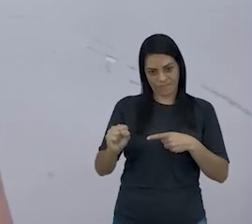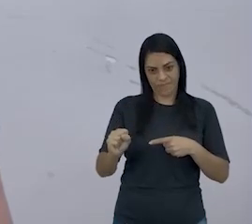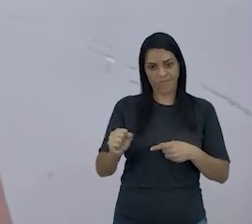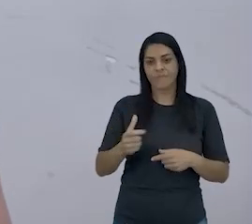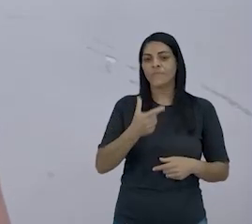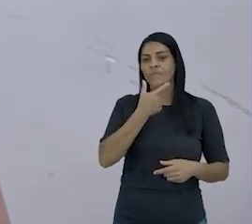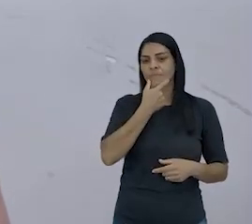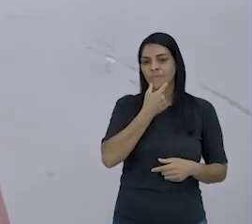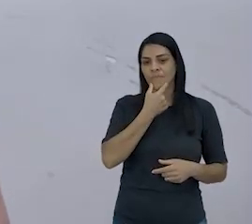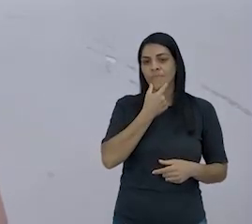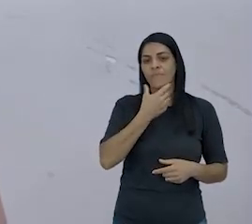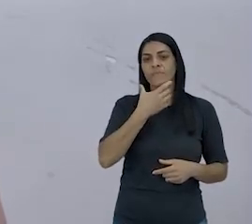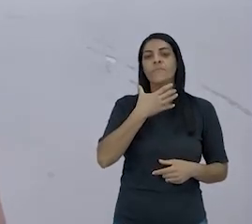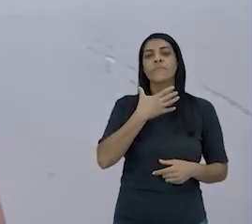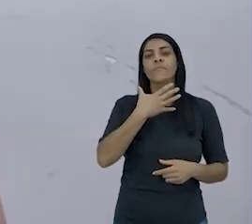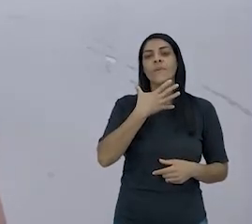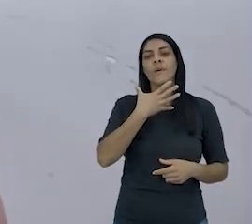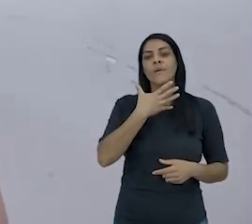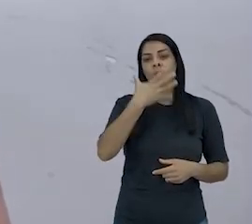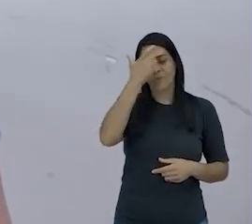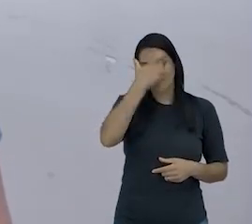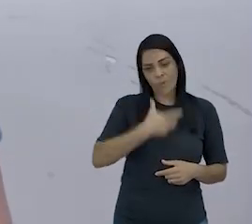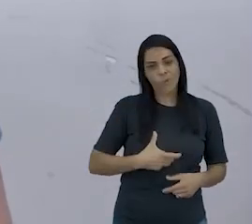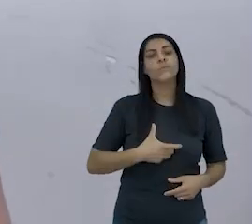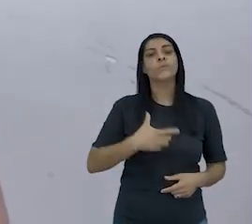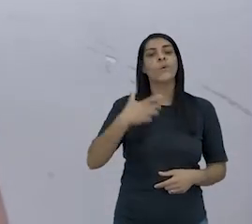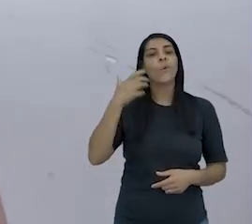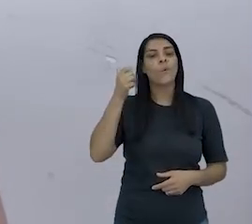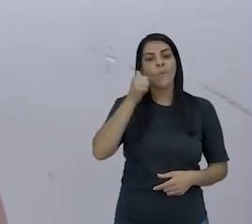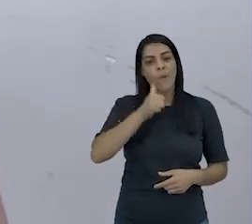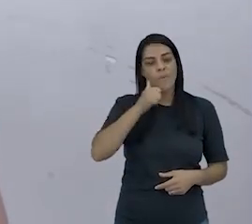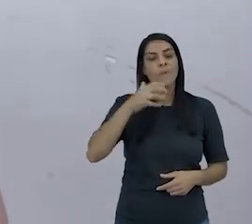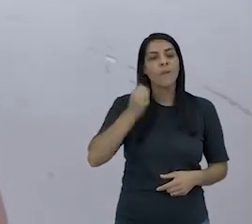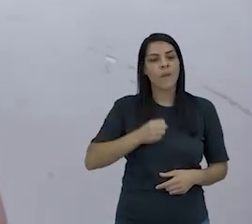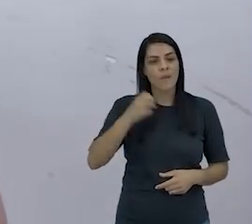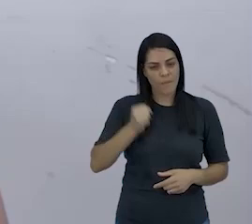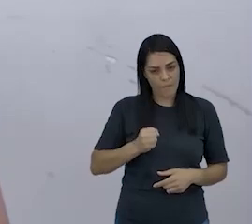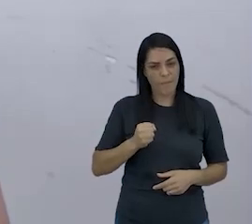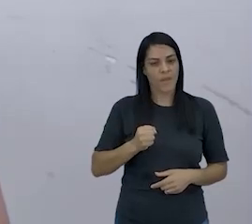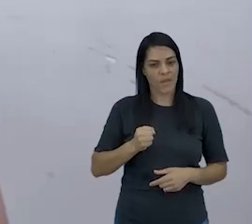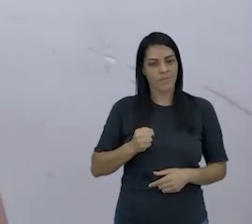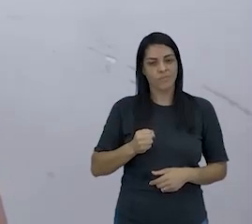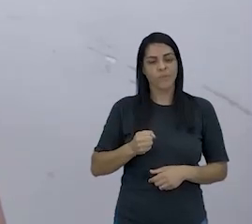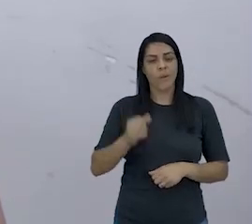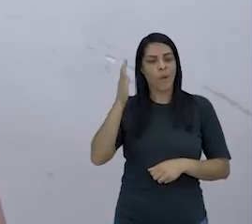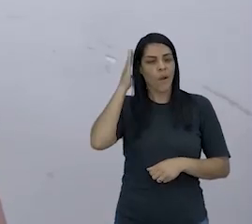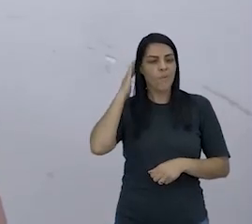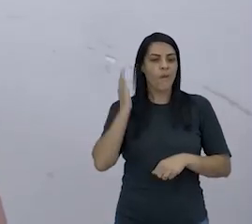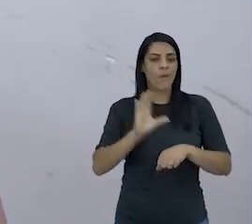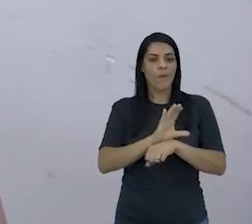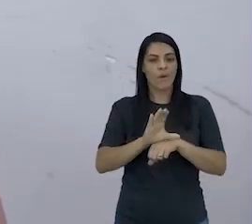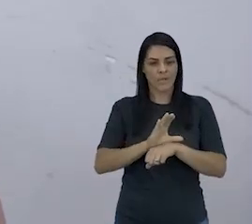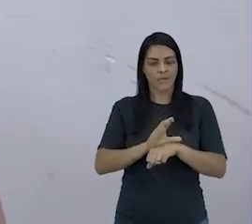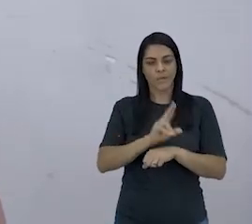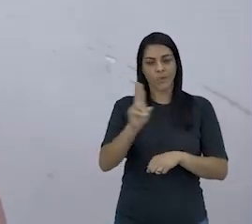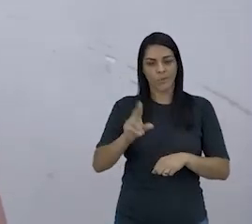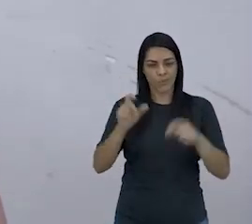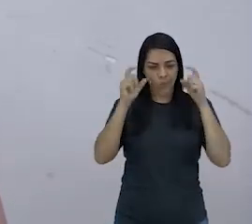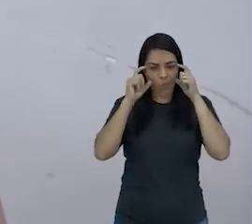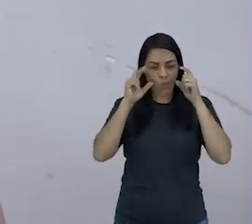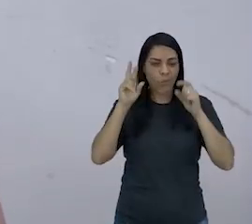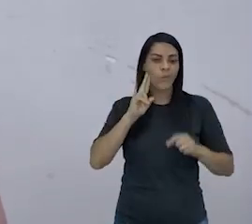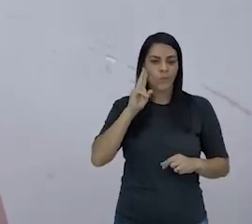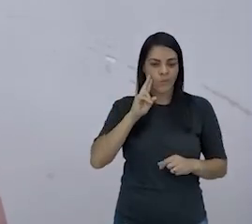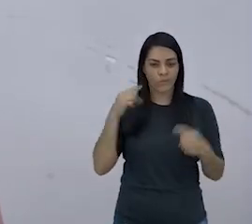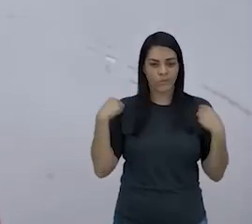e cabelos castanhos. Eu utilizo uma armação de óculos rosa. E hoje eu estou com uma blusa azul com